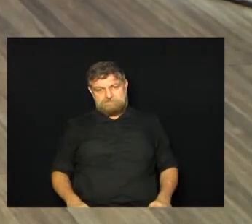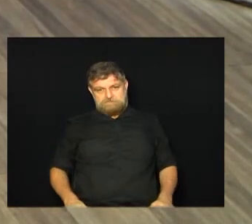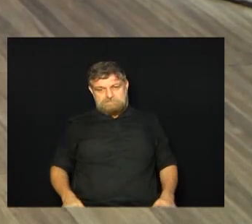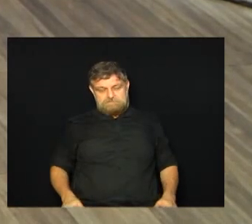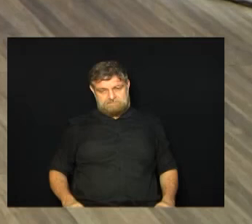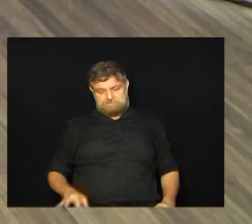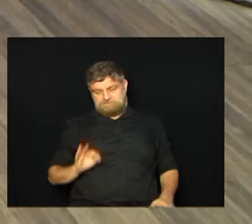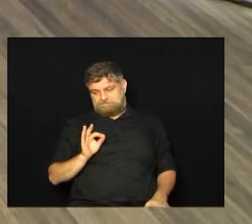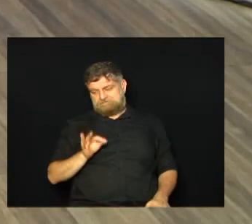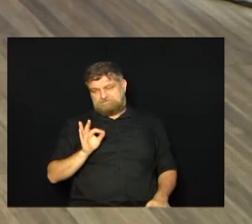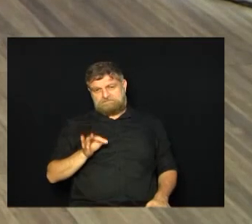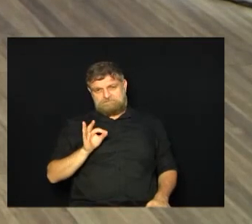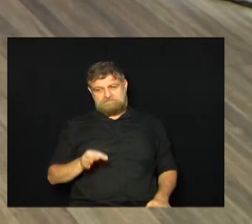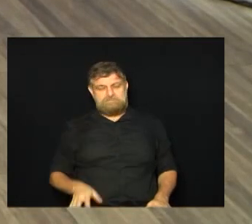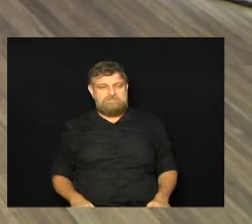Sim.